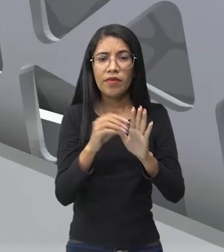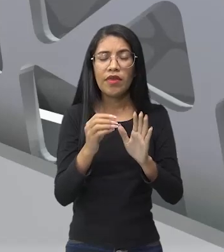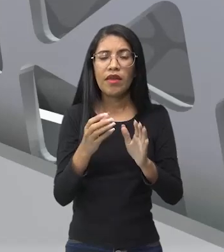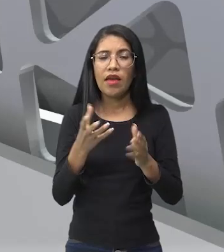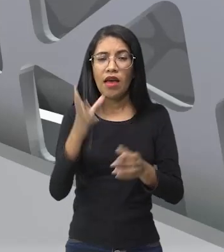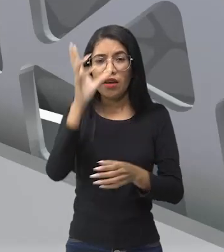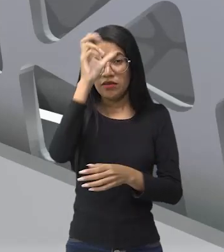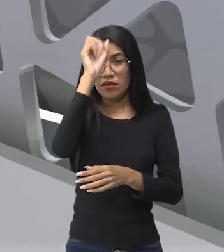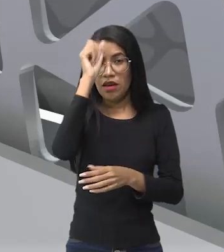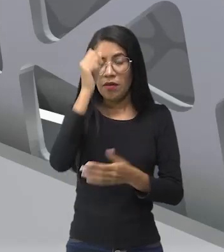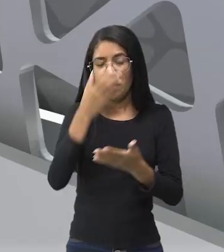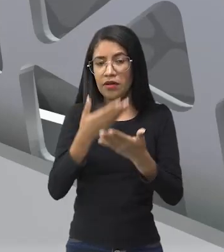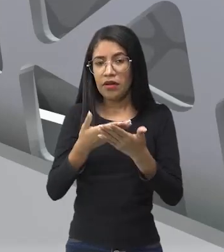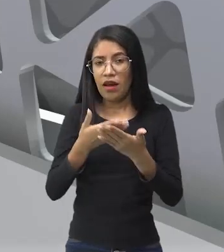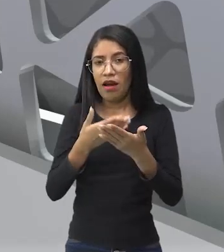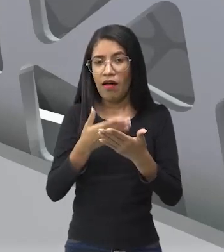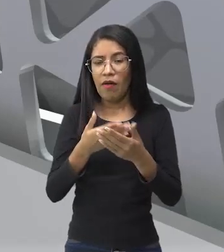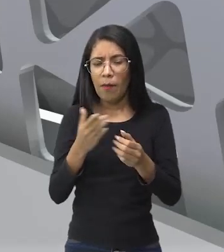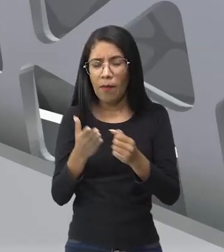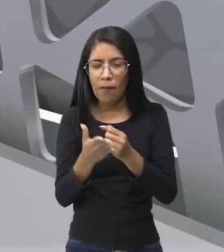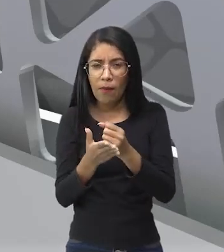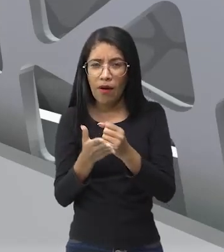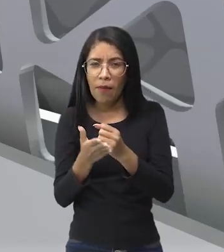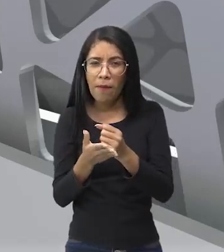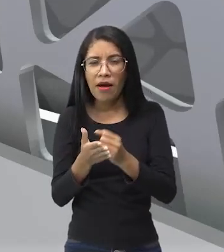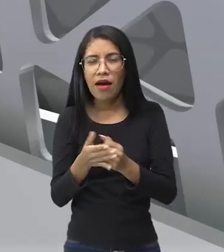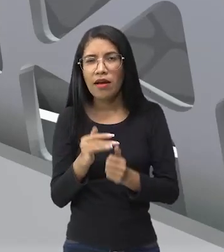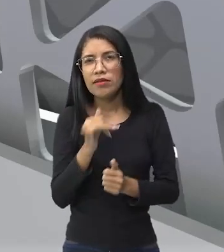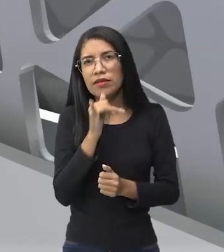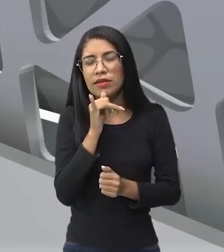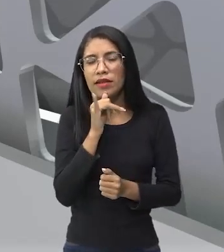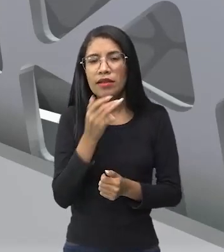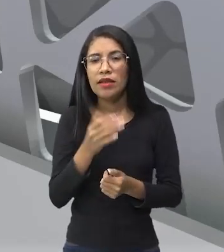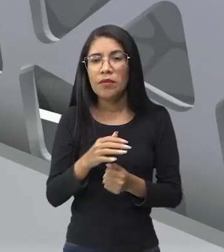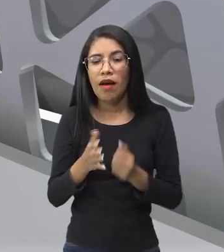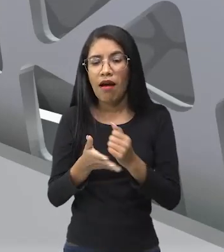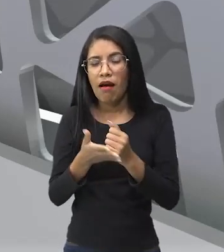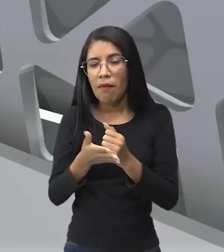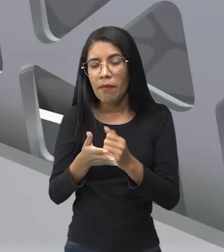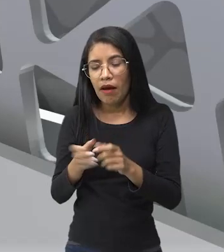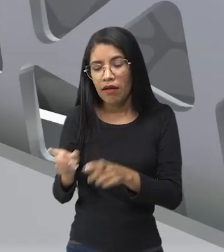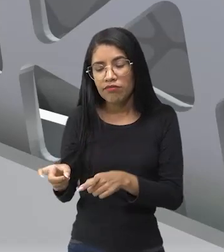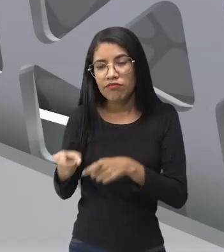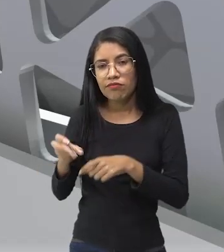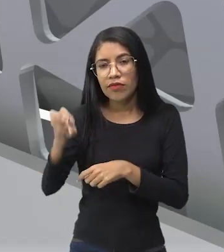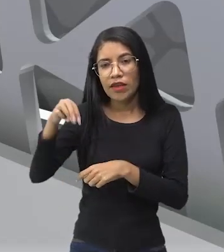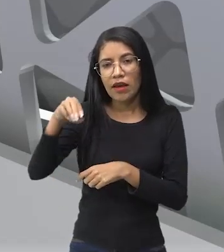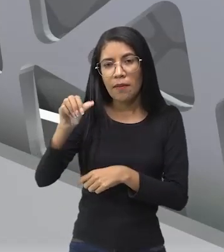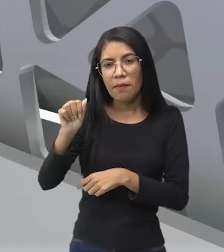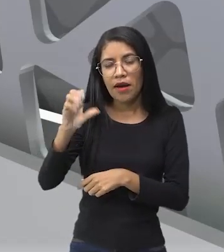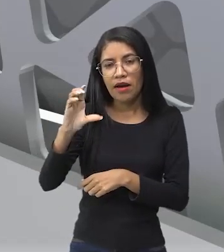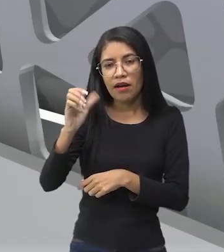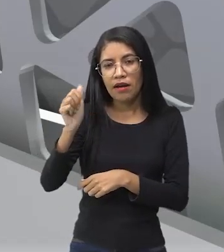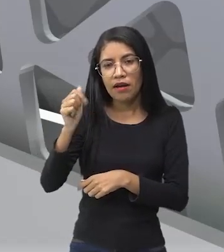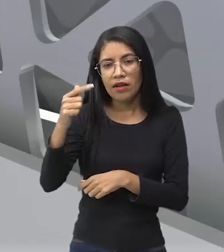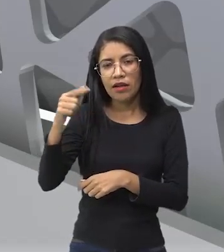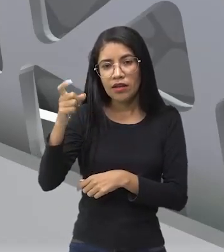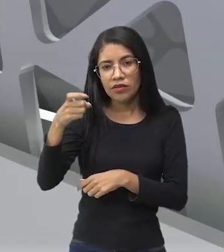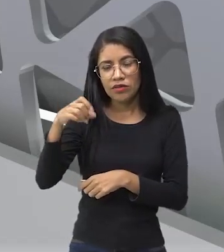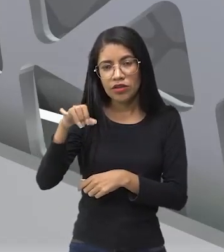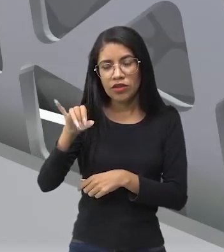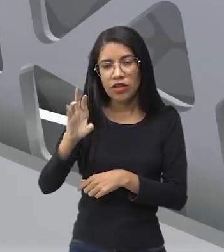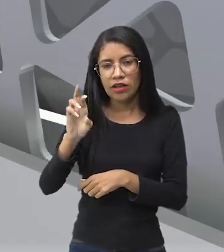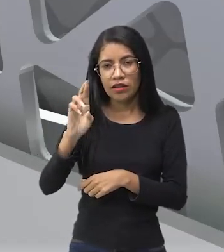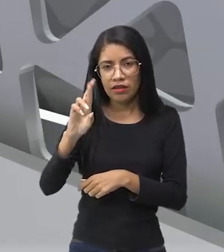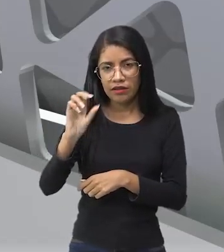aulas como a raiz vamos dizer, a raiz da macaxeira. Quando você tira a raiz da macaxeira,